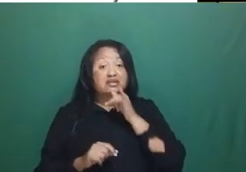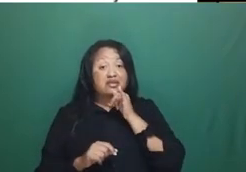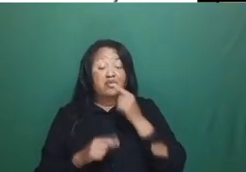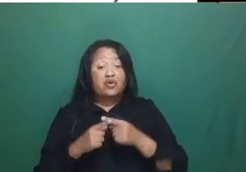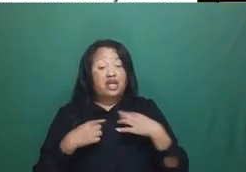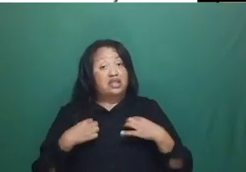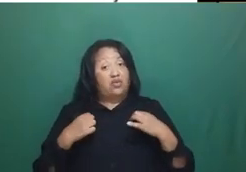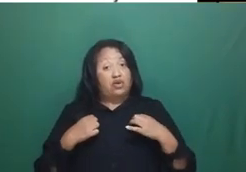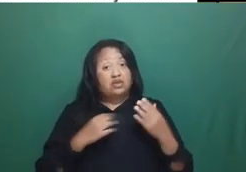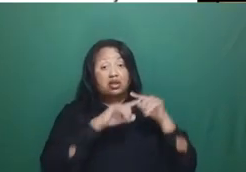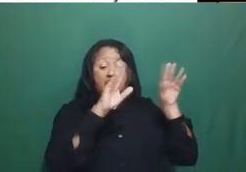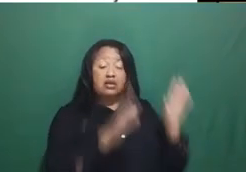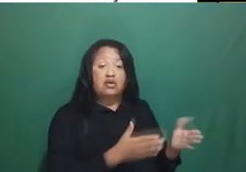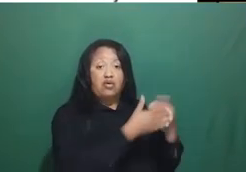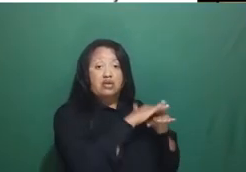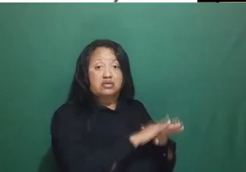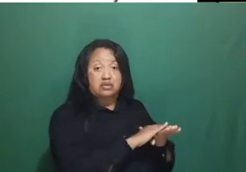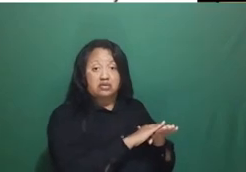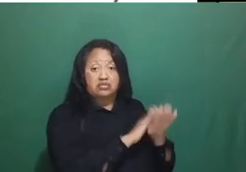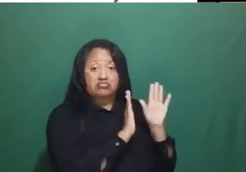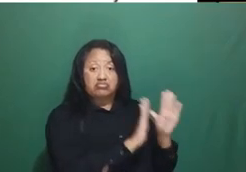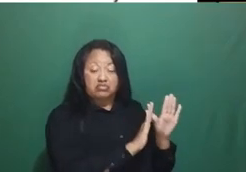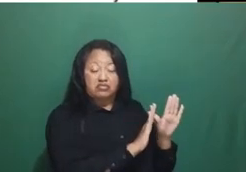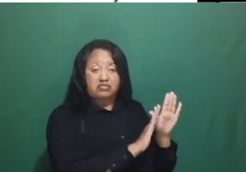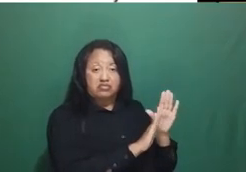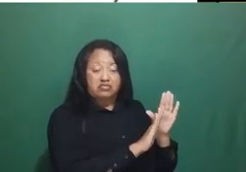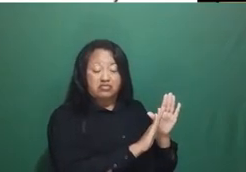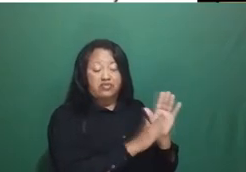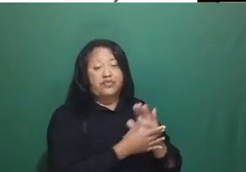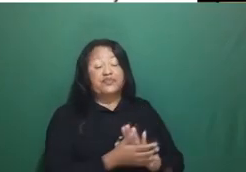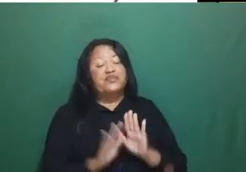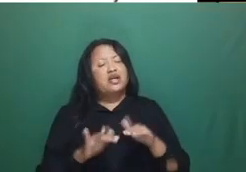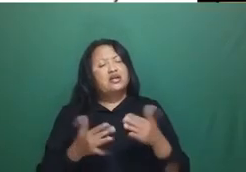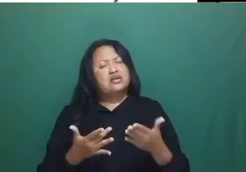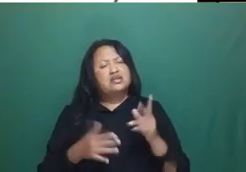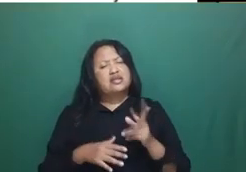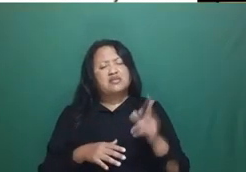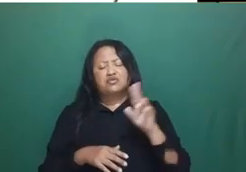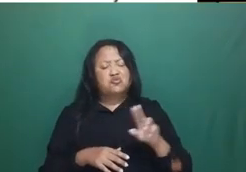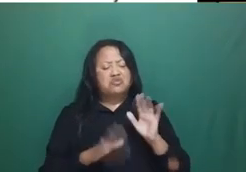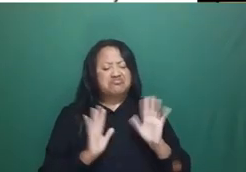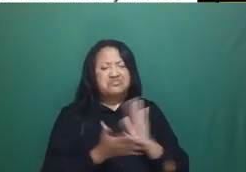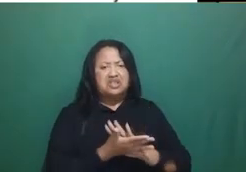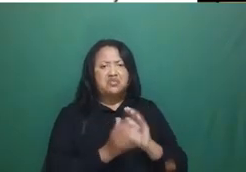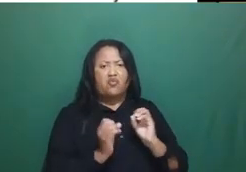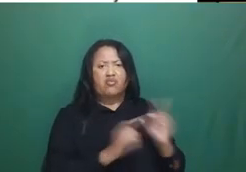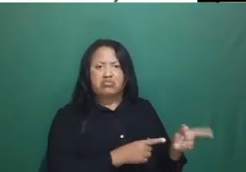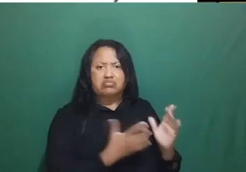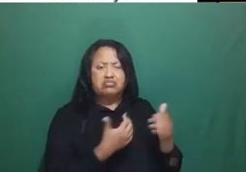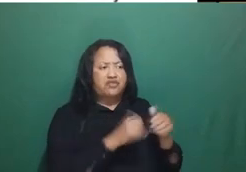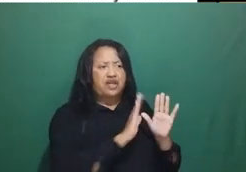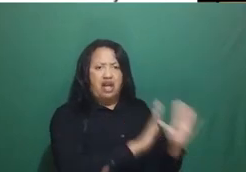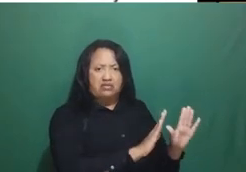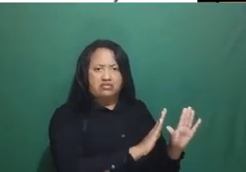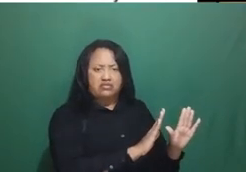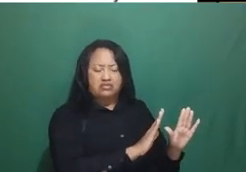que a gente tem uma peça no armário que continua lá intocada né que continua lá sem ser usada mas continua sendo sua